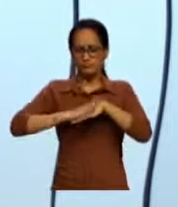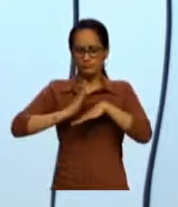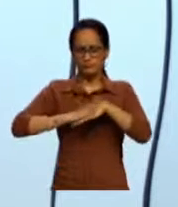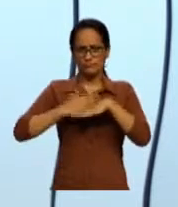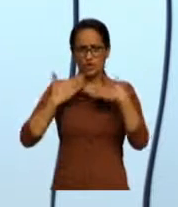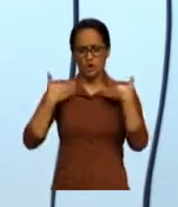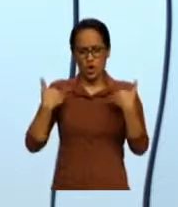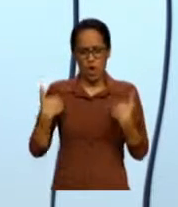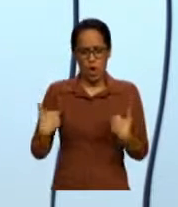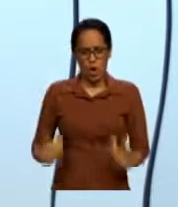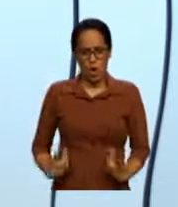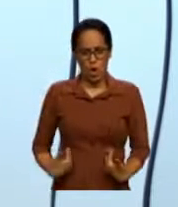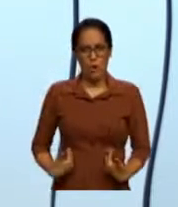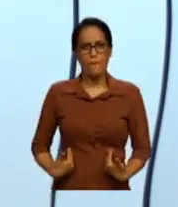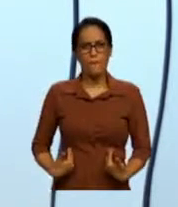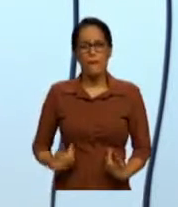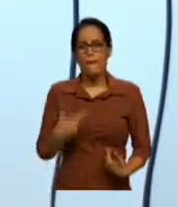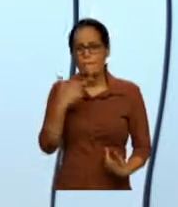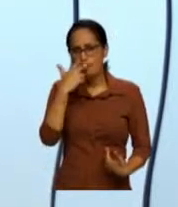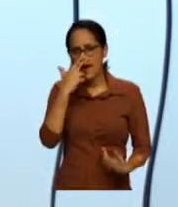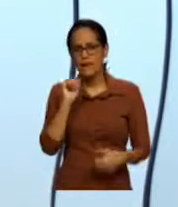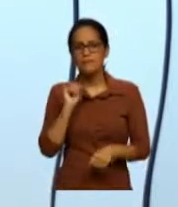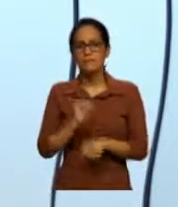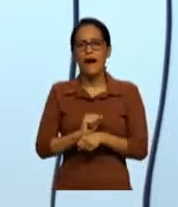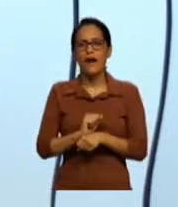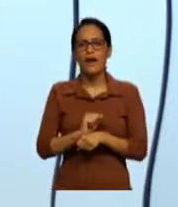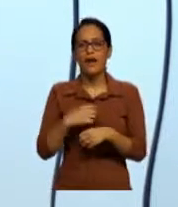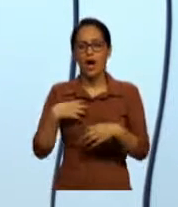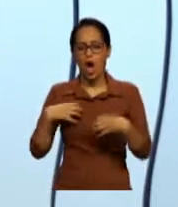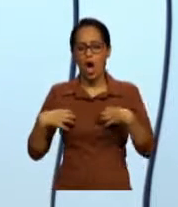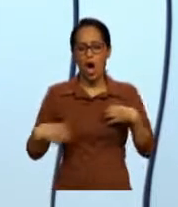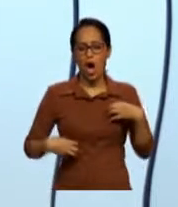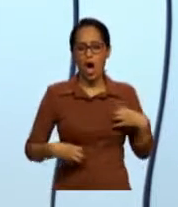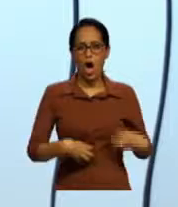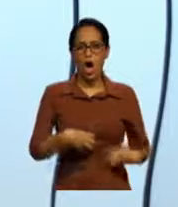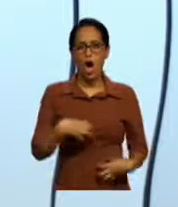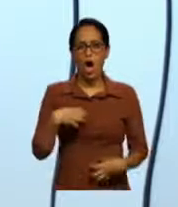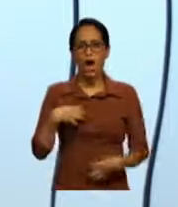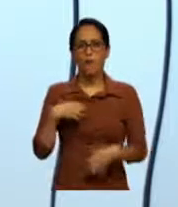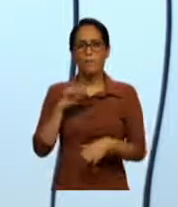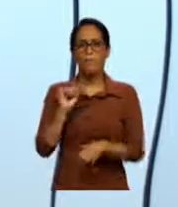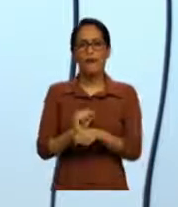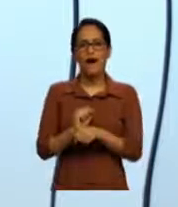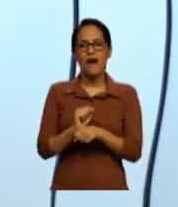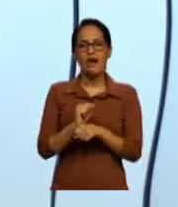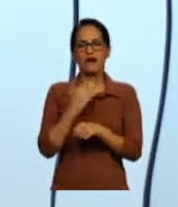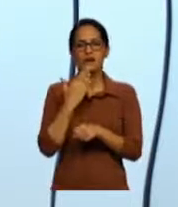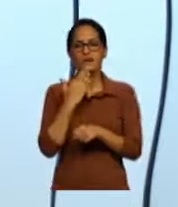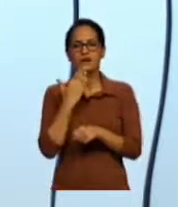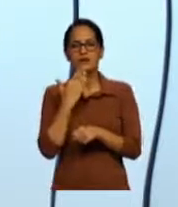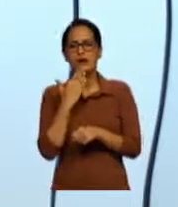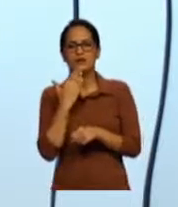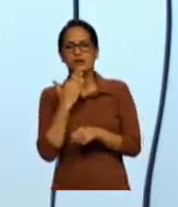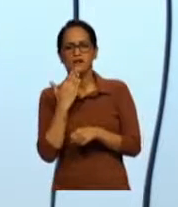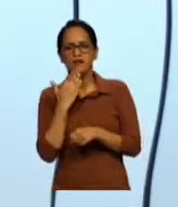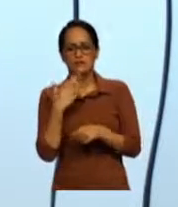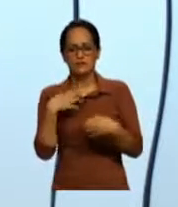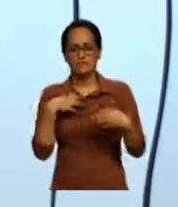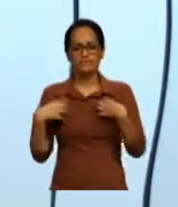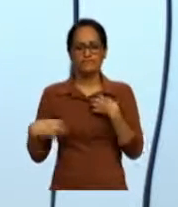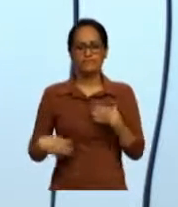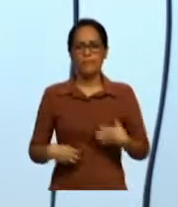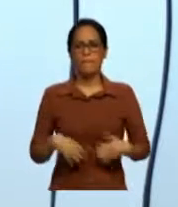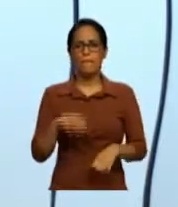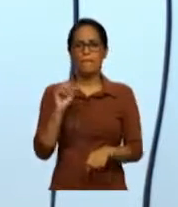corpo ele vai parar de funcionar. Ou vai ter algum defeito, por exemplo. Como assim?